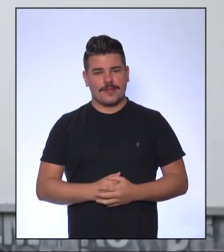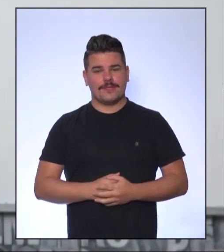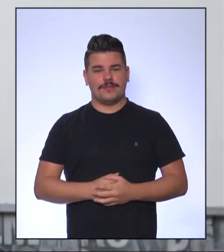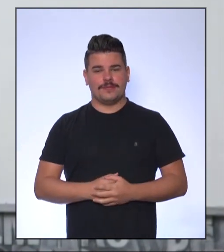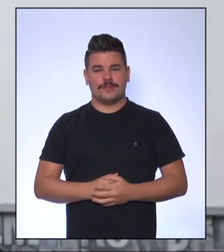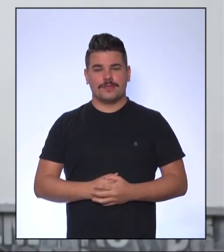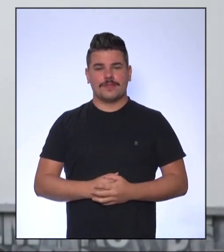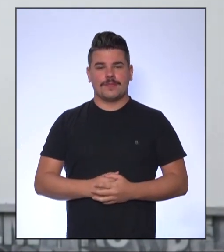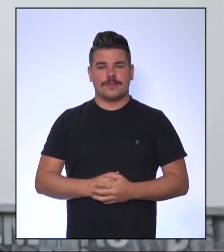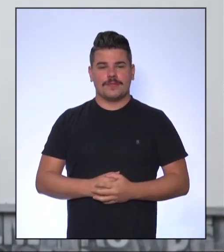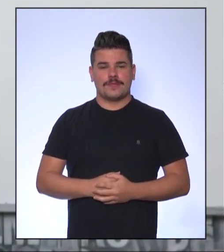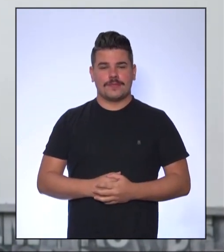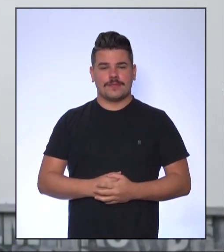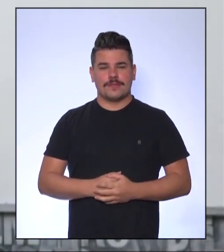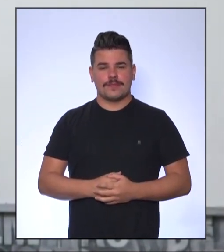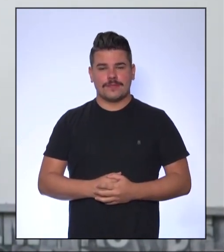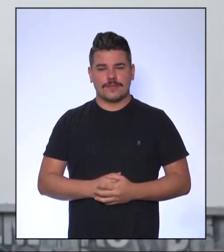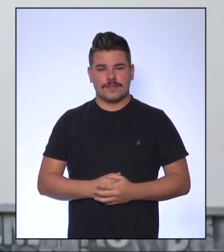o homem